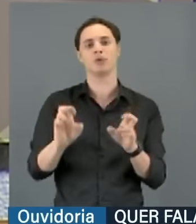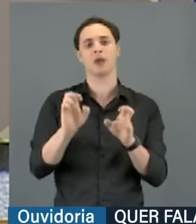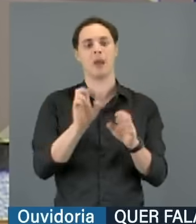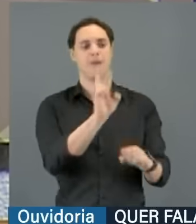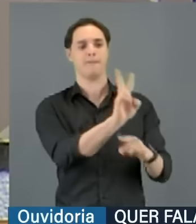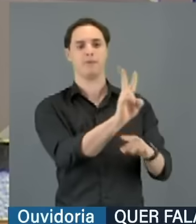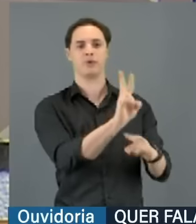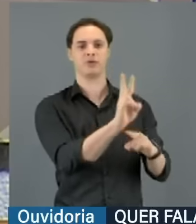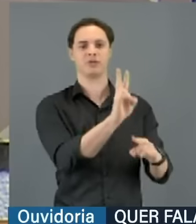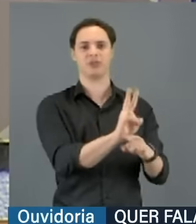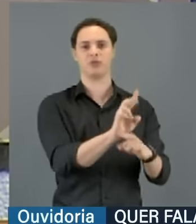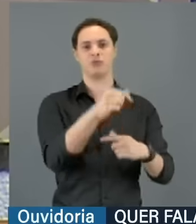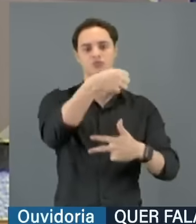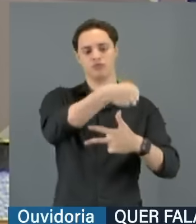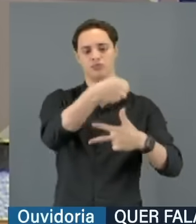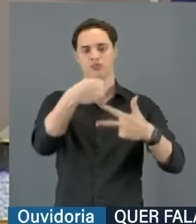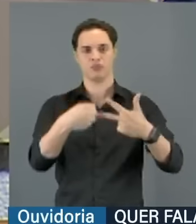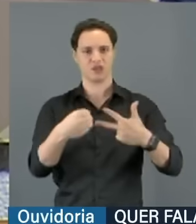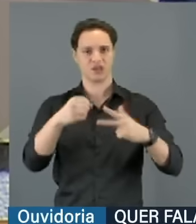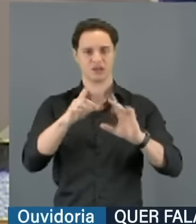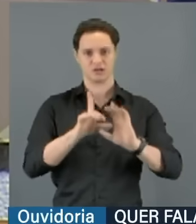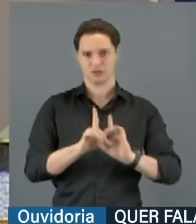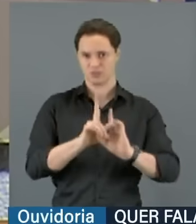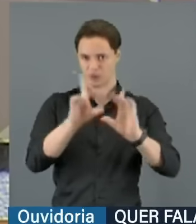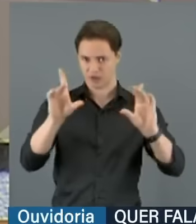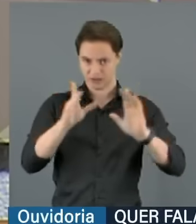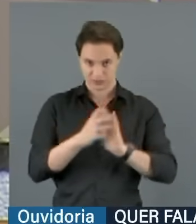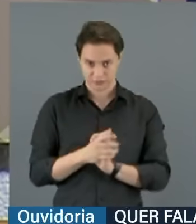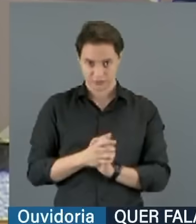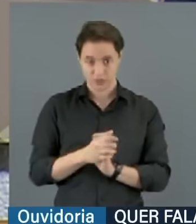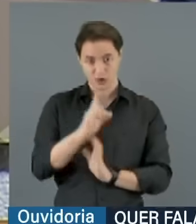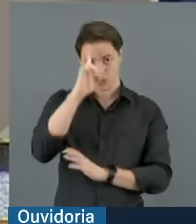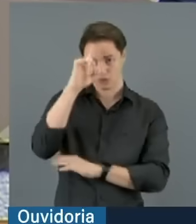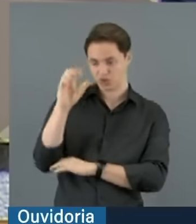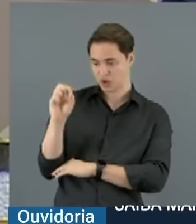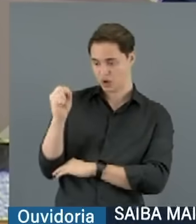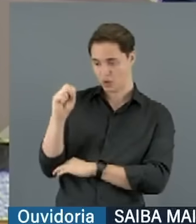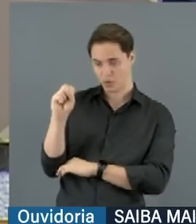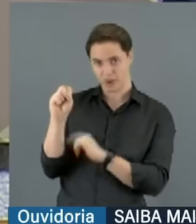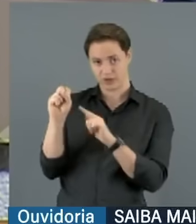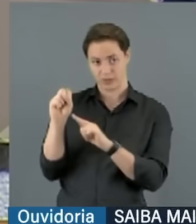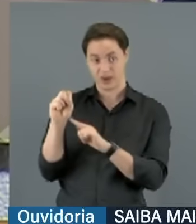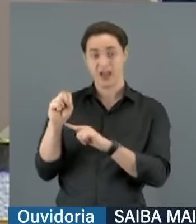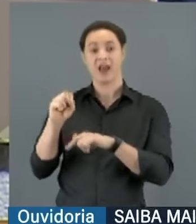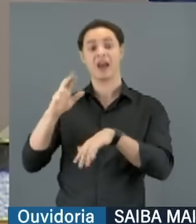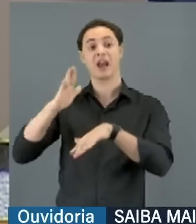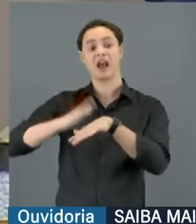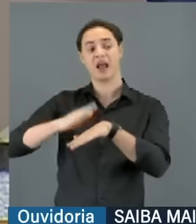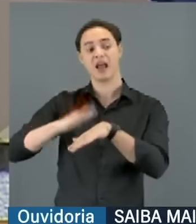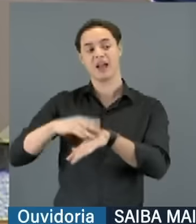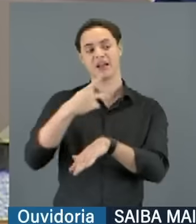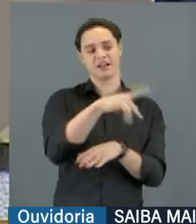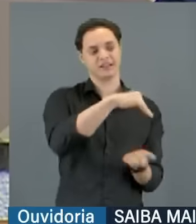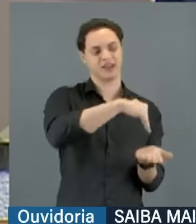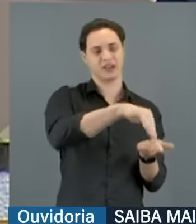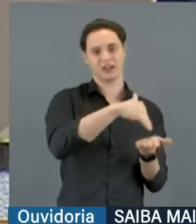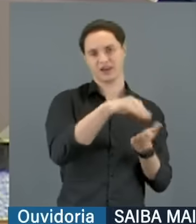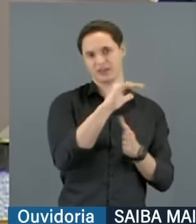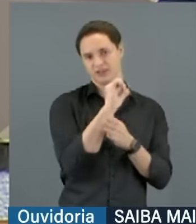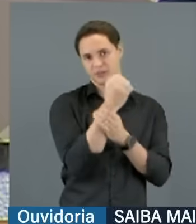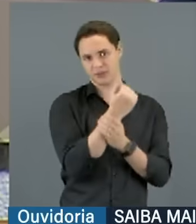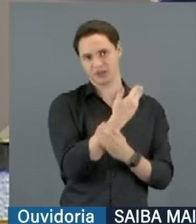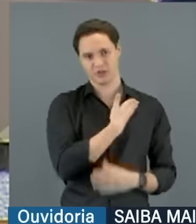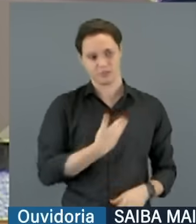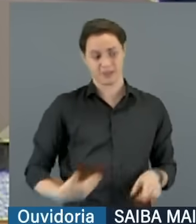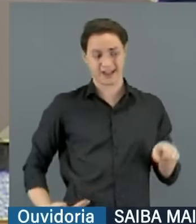instituições democráticas de direito. Havia a operação do dia 8, ela estava a cargo da Secretaria de Segurança Pública, que dispõe de uma inteligência